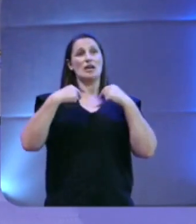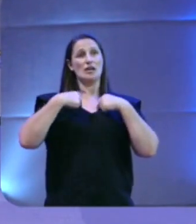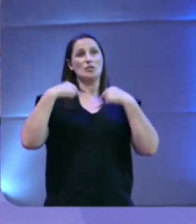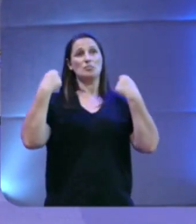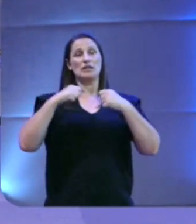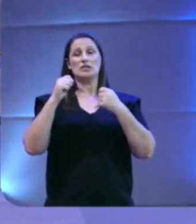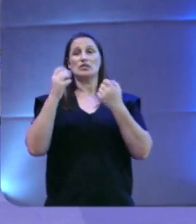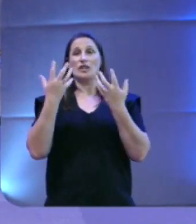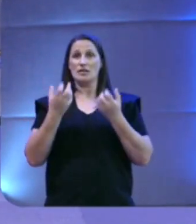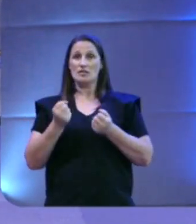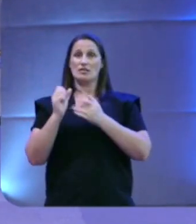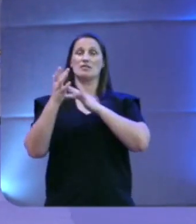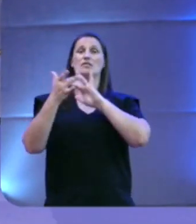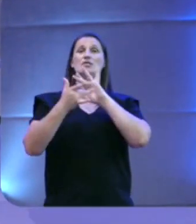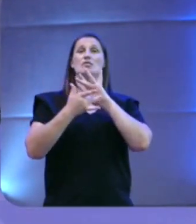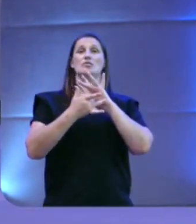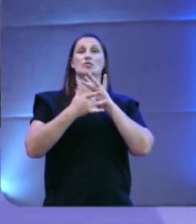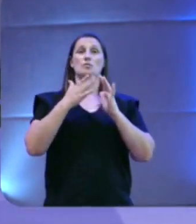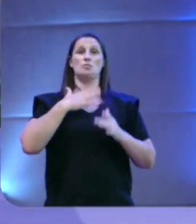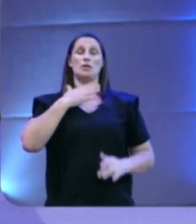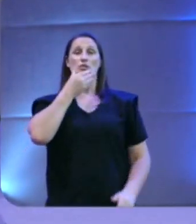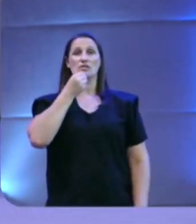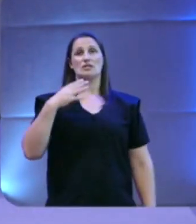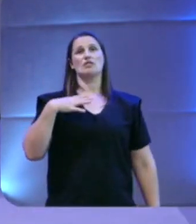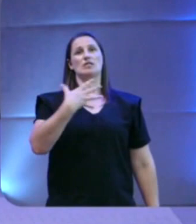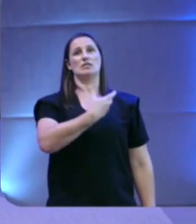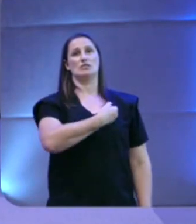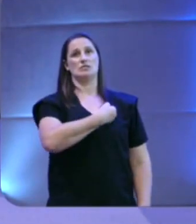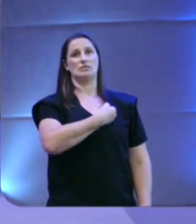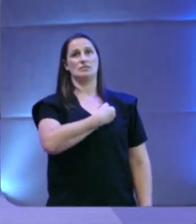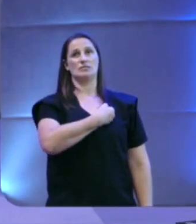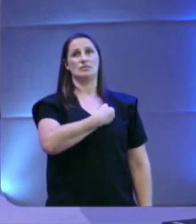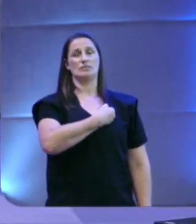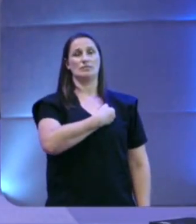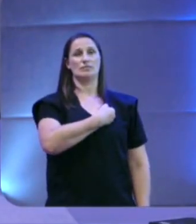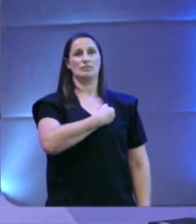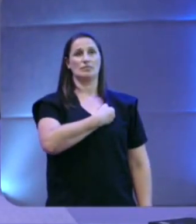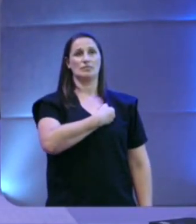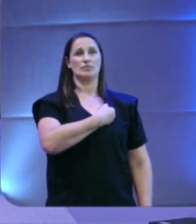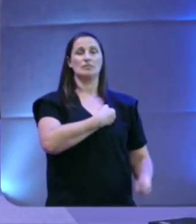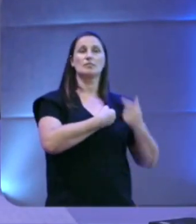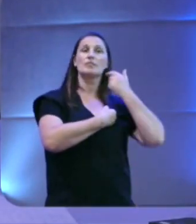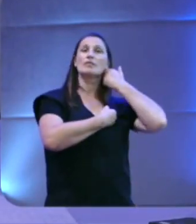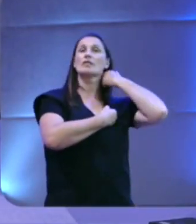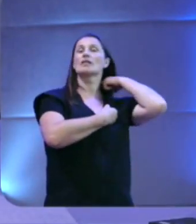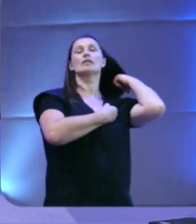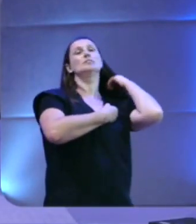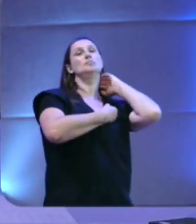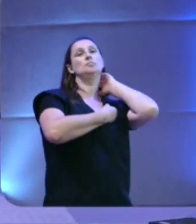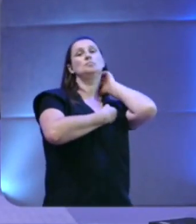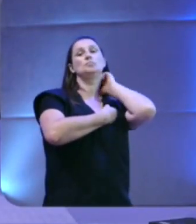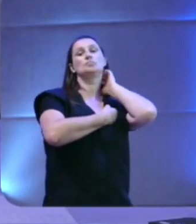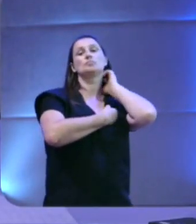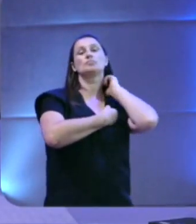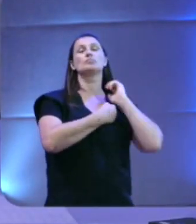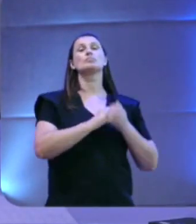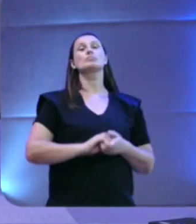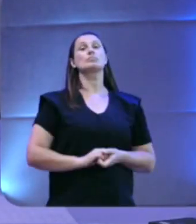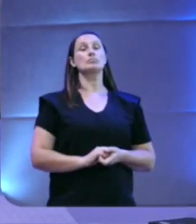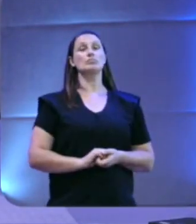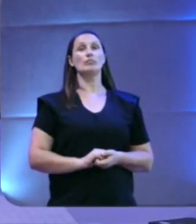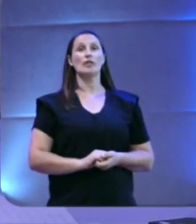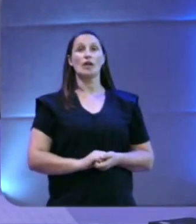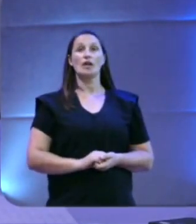meu Salvador, pela primeira vez na minha vida. E se essa é a sua condição hoje, eu quero te